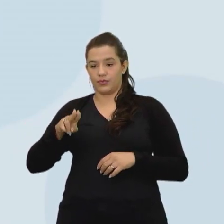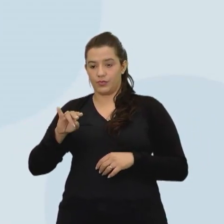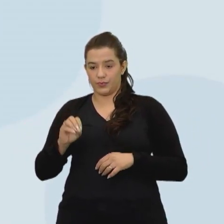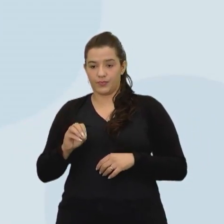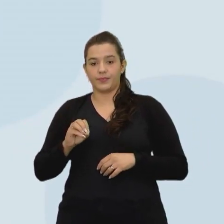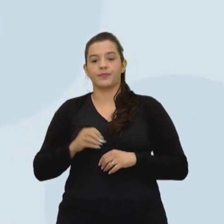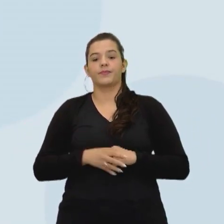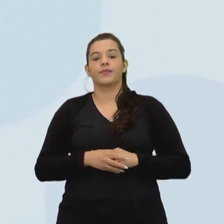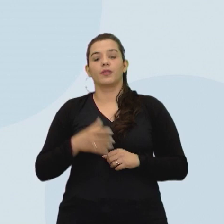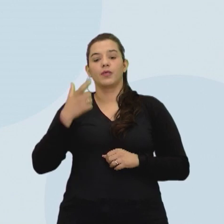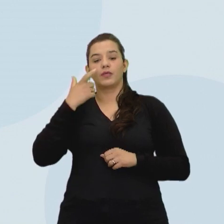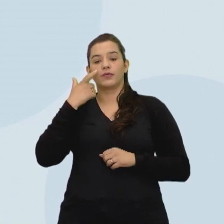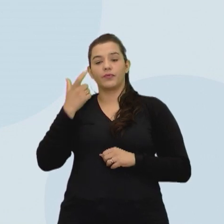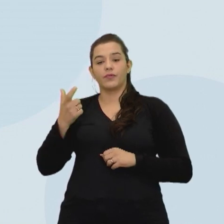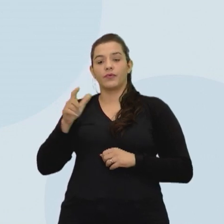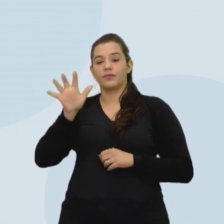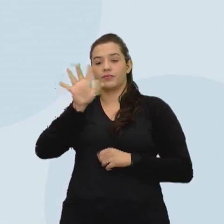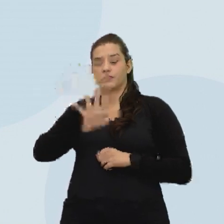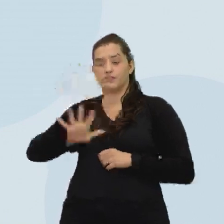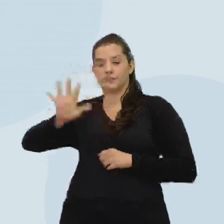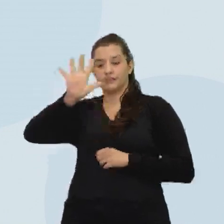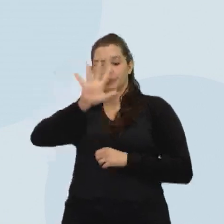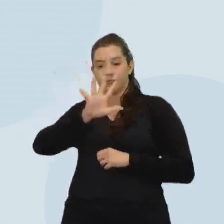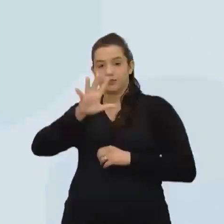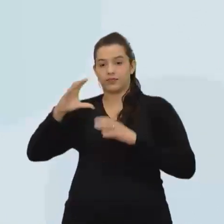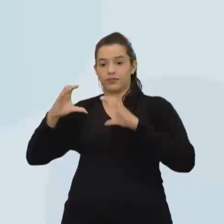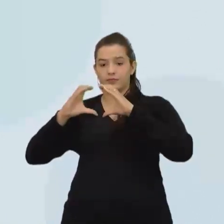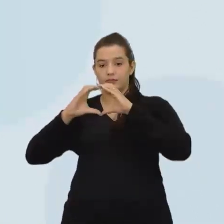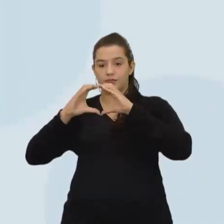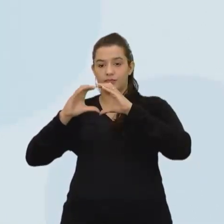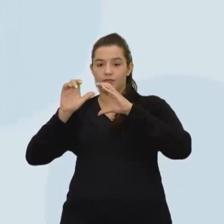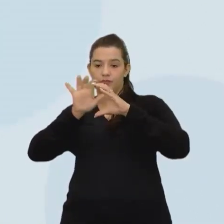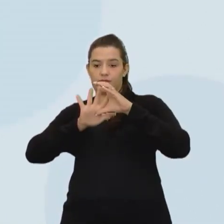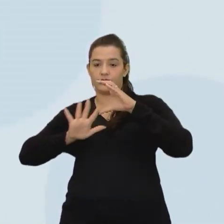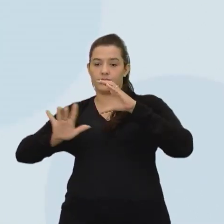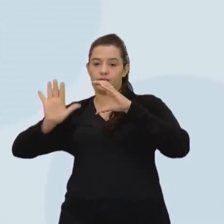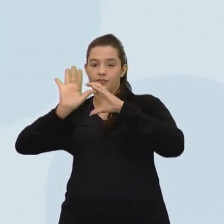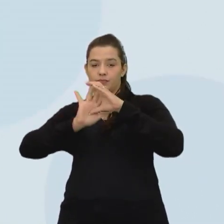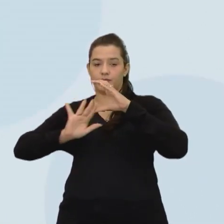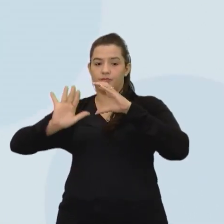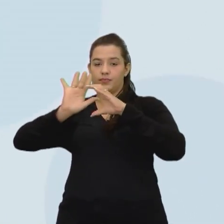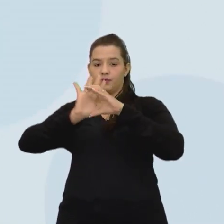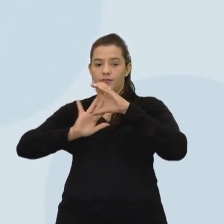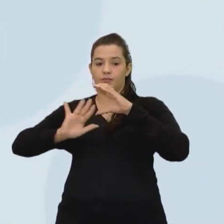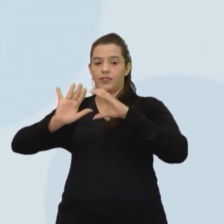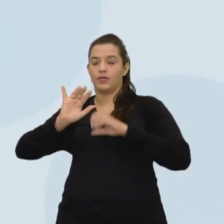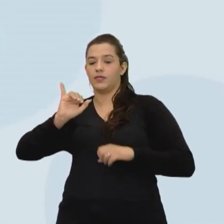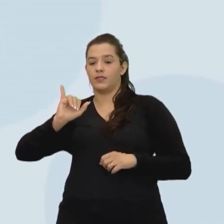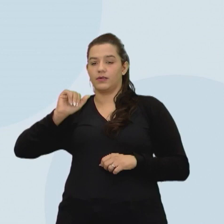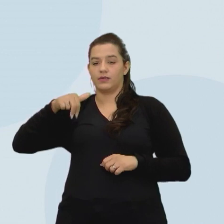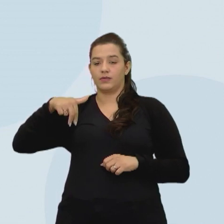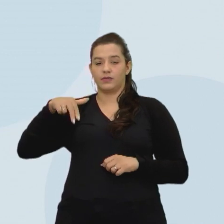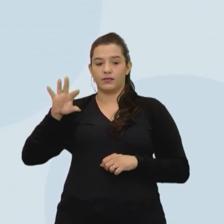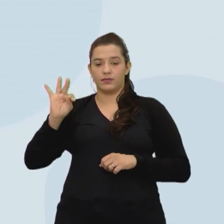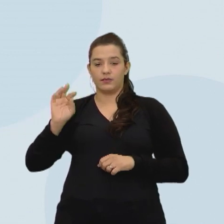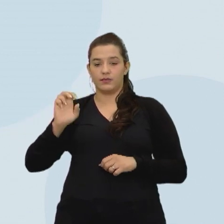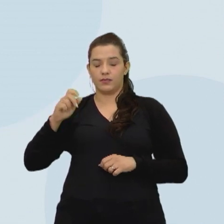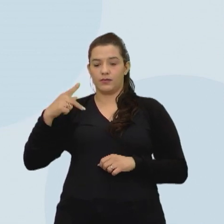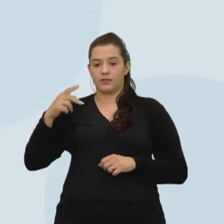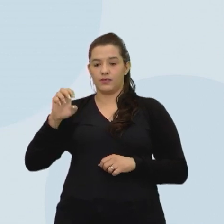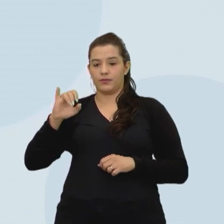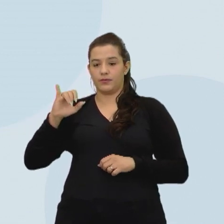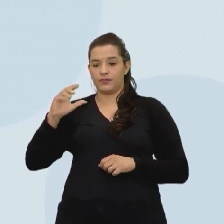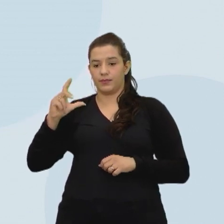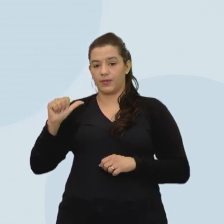gente observa aqui, ó, região zona intertropical, tá até em vermelho, né? Demonstrando aí que é mais quente, né, do que